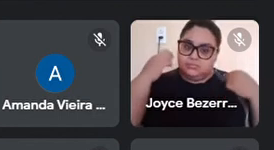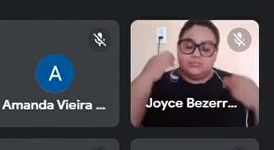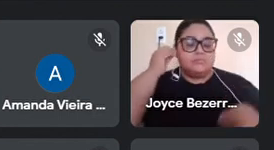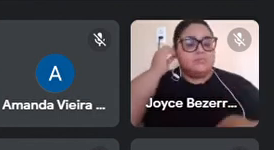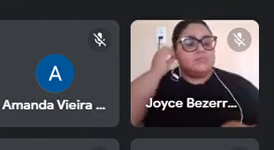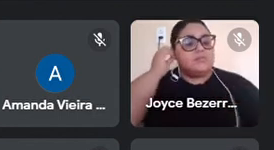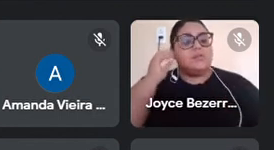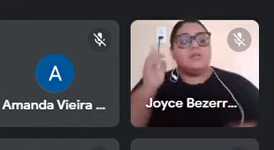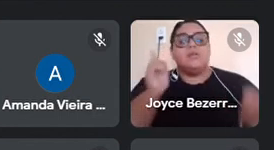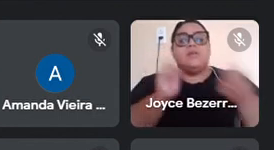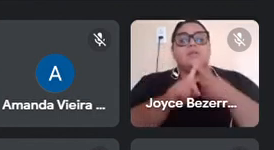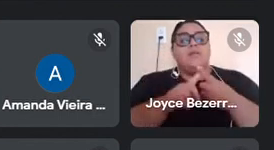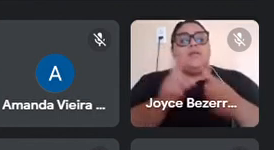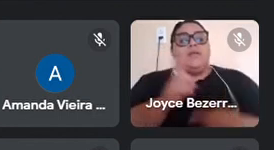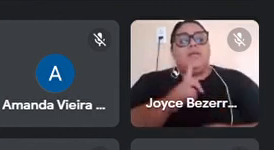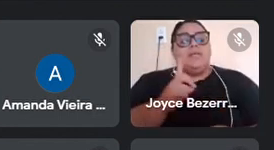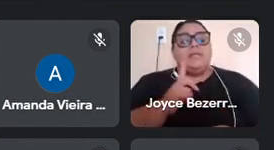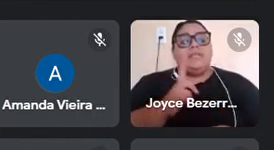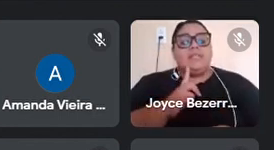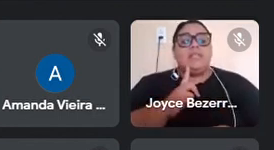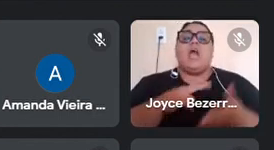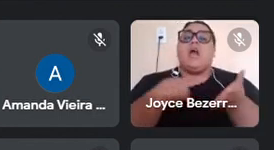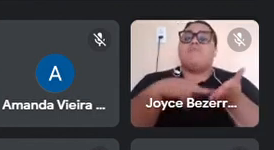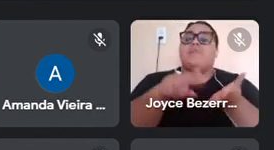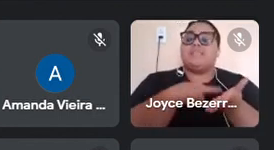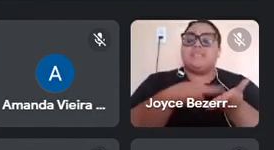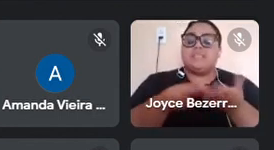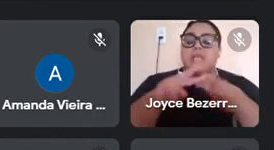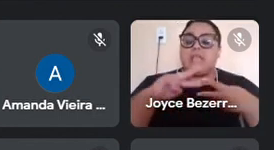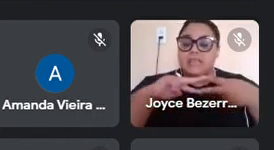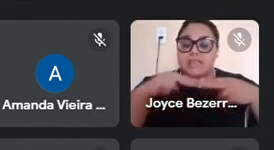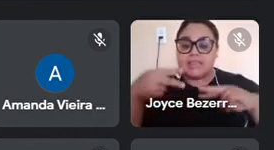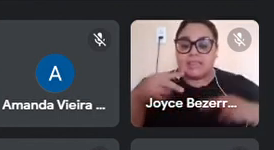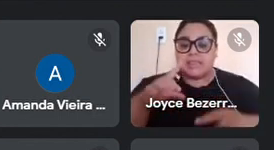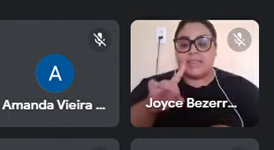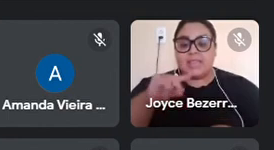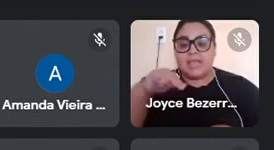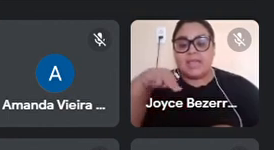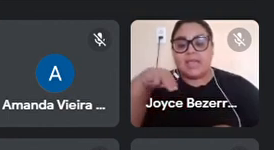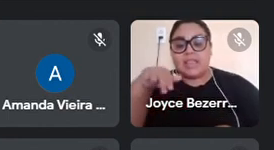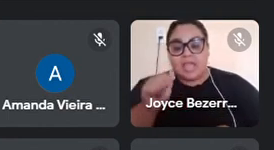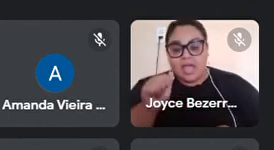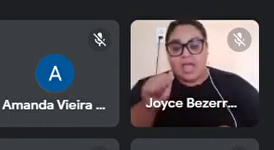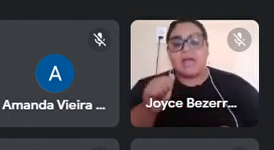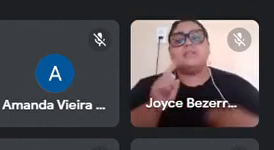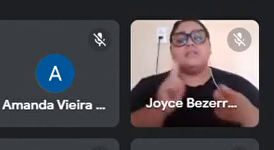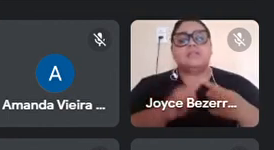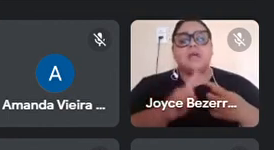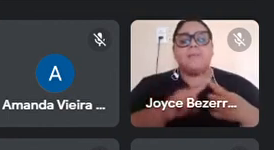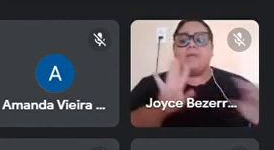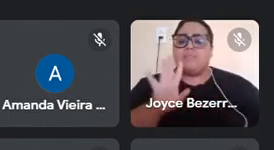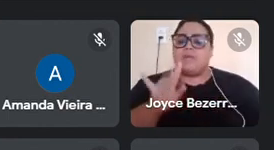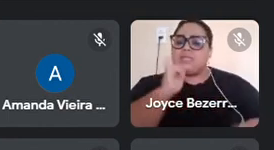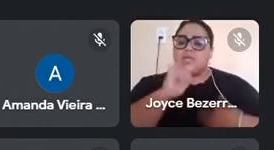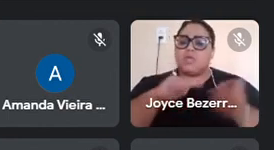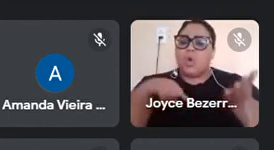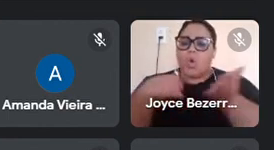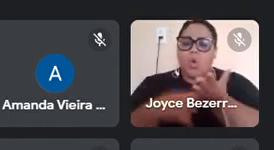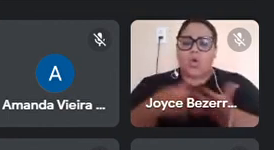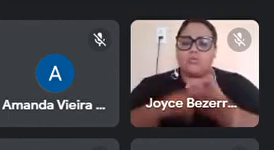Temos também as vacinas de DNA, certo, professora? A vacina de vetor recombinante não é uma vacina de